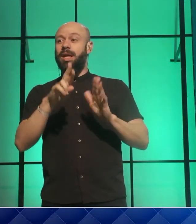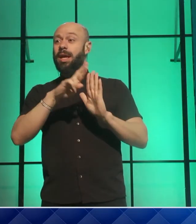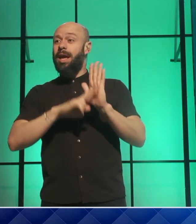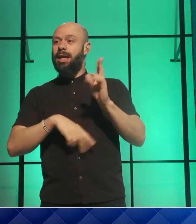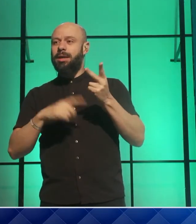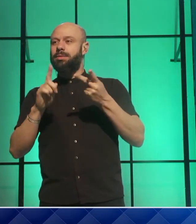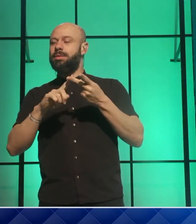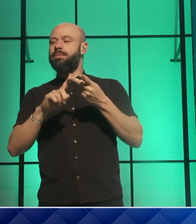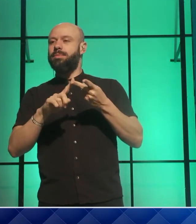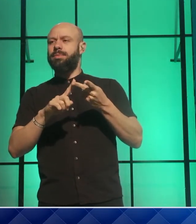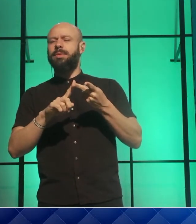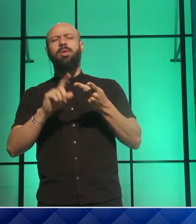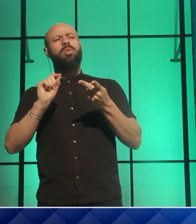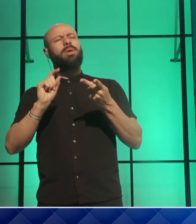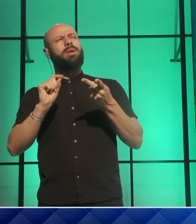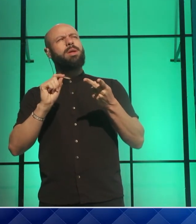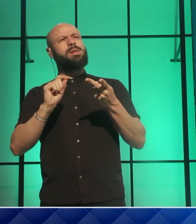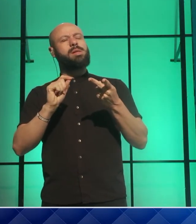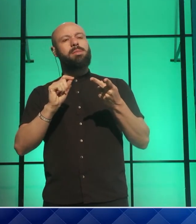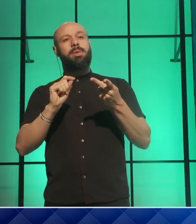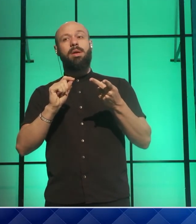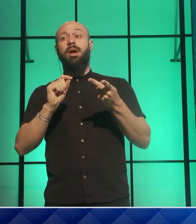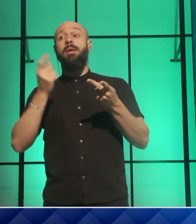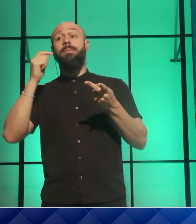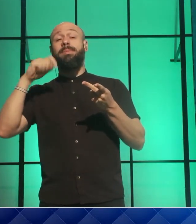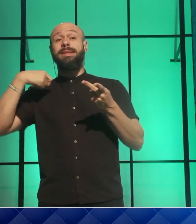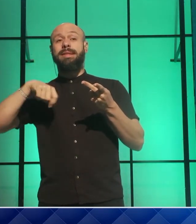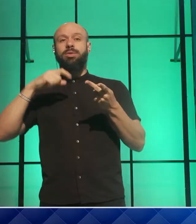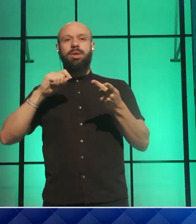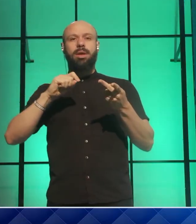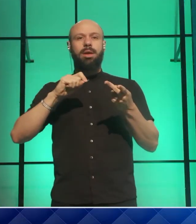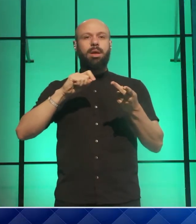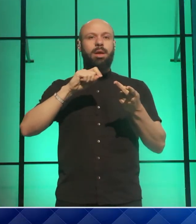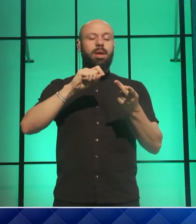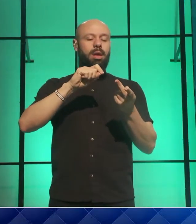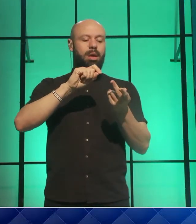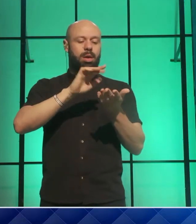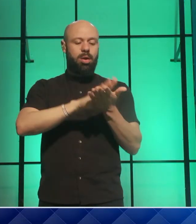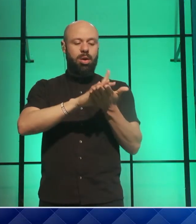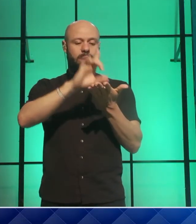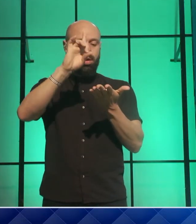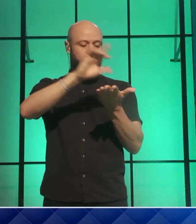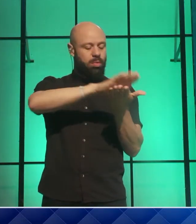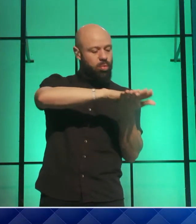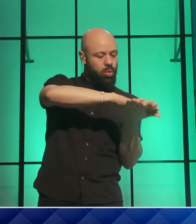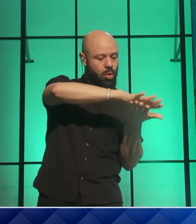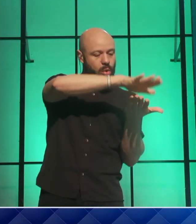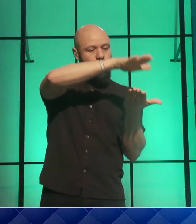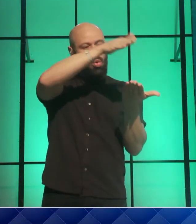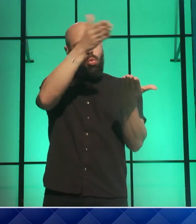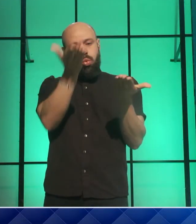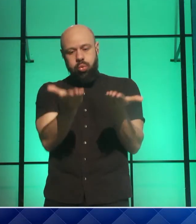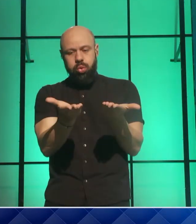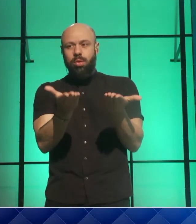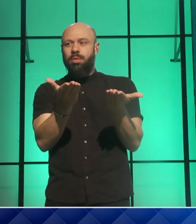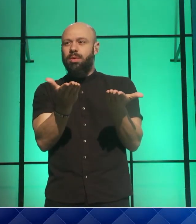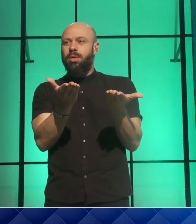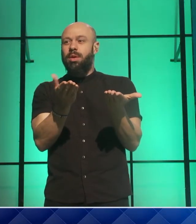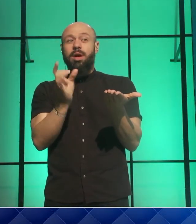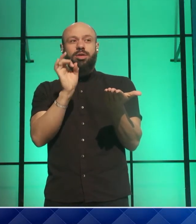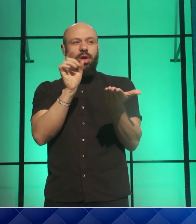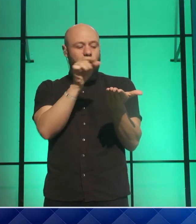sempre olhar para a Bíblia no contexto de toda a Bíblia, sempre interpretar o texto à luz de toda a